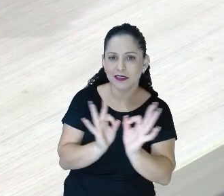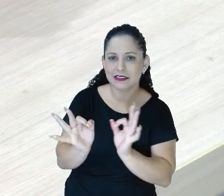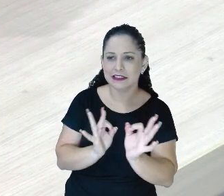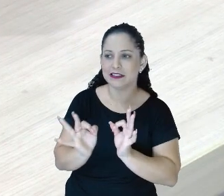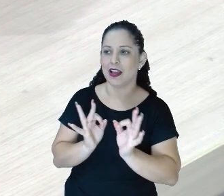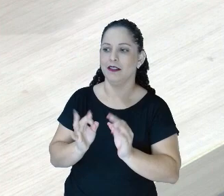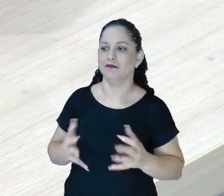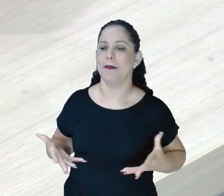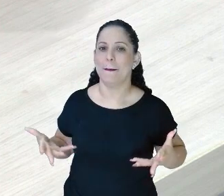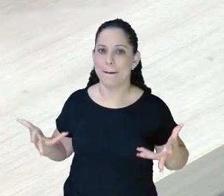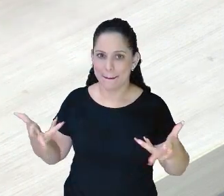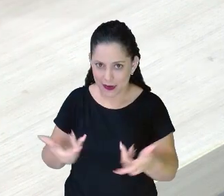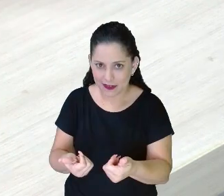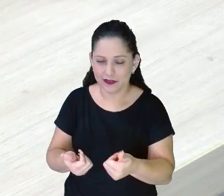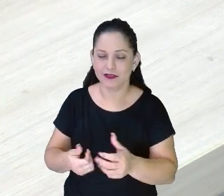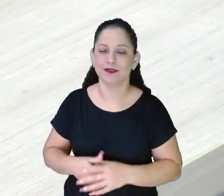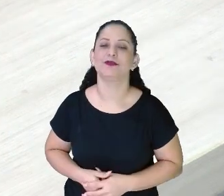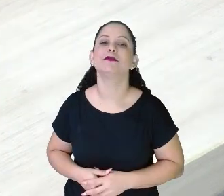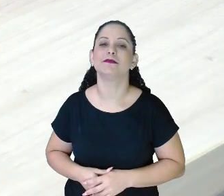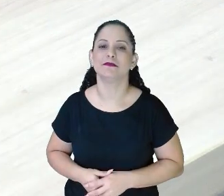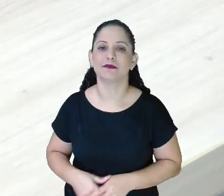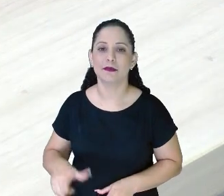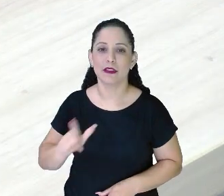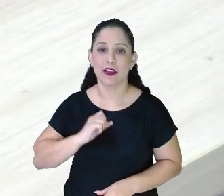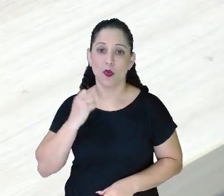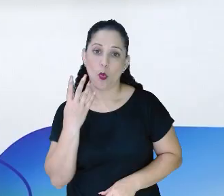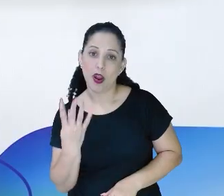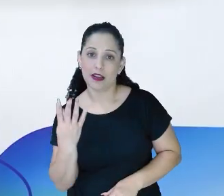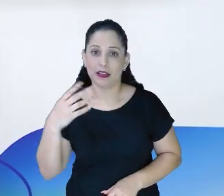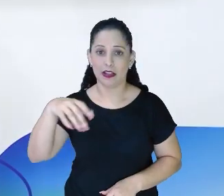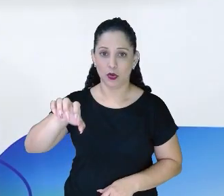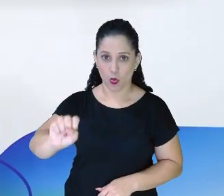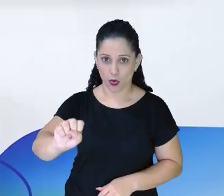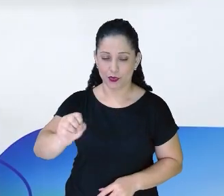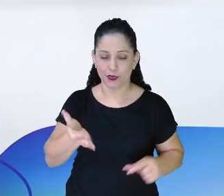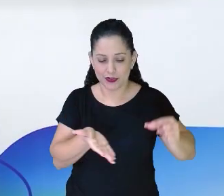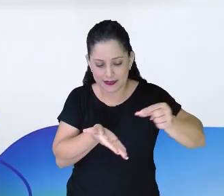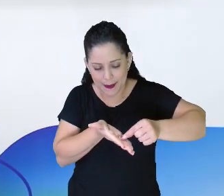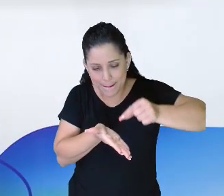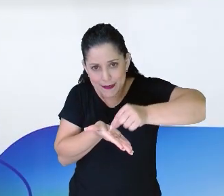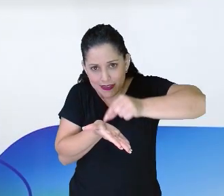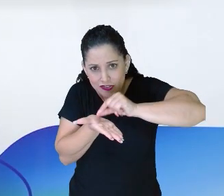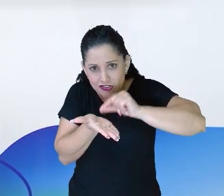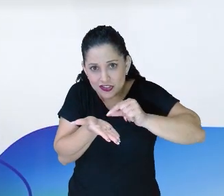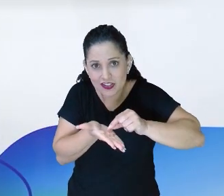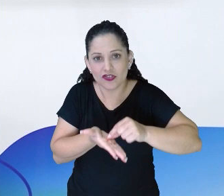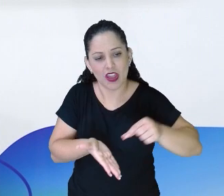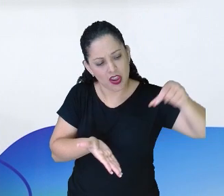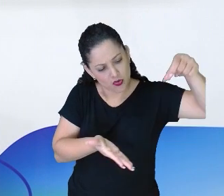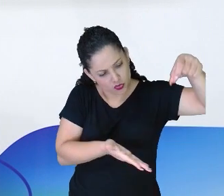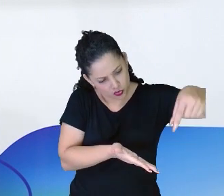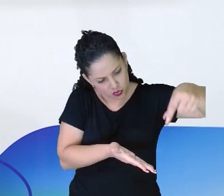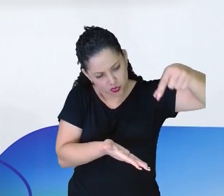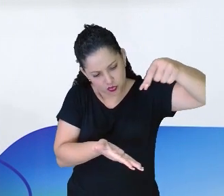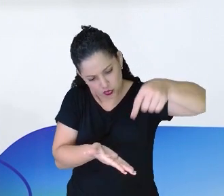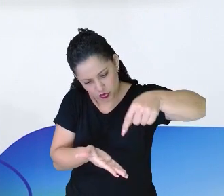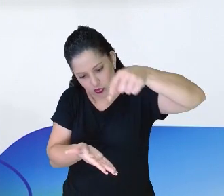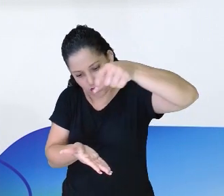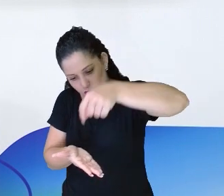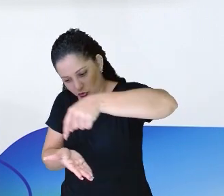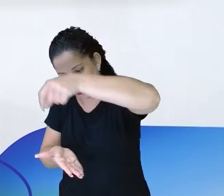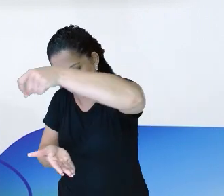produção? Excelente. Eu tenho 48 sementes e eu vou dividindo, ó, uma por uma nas